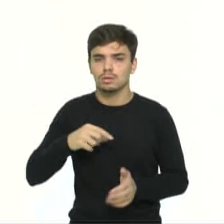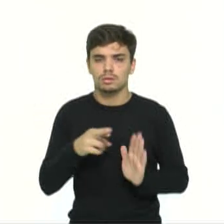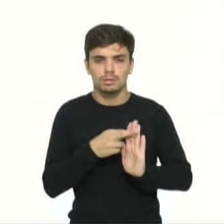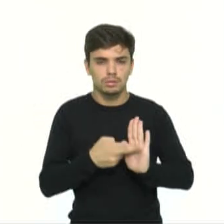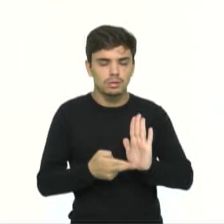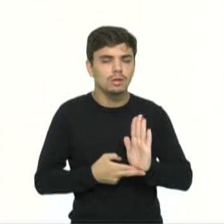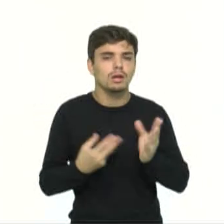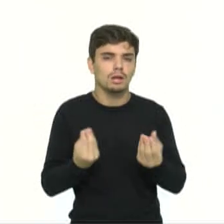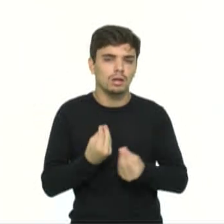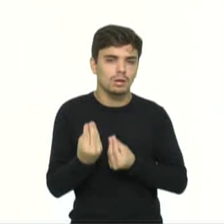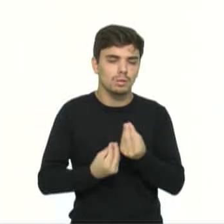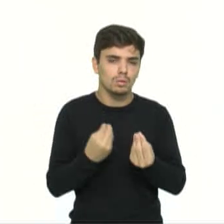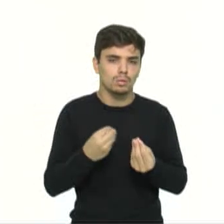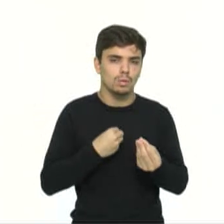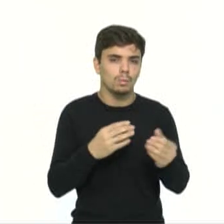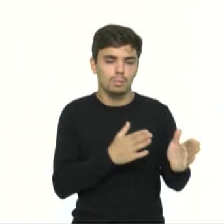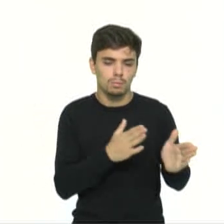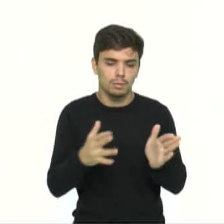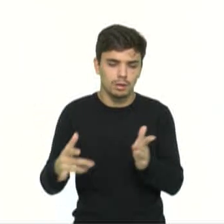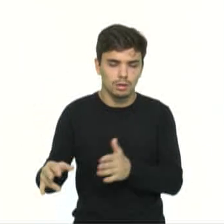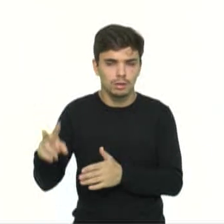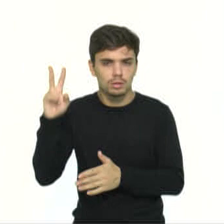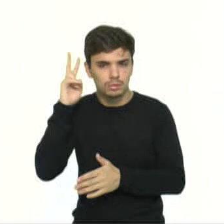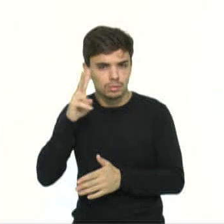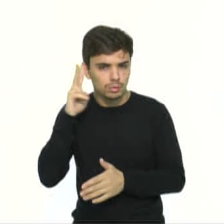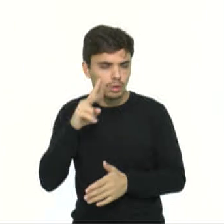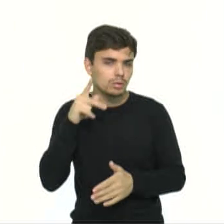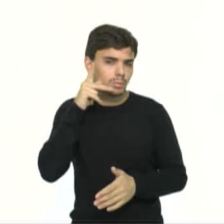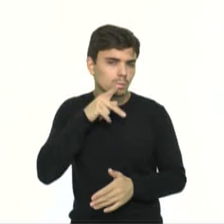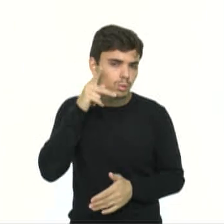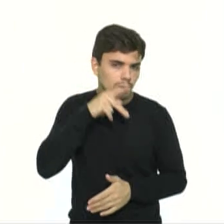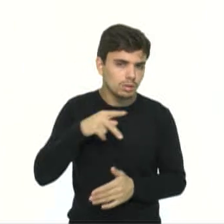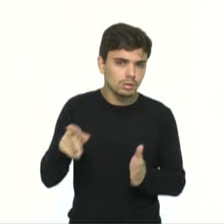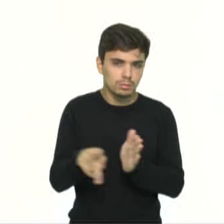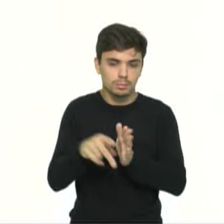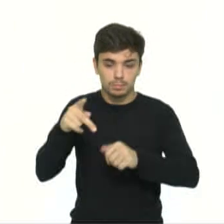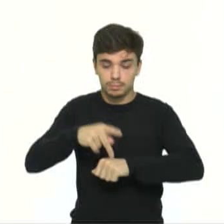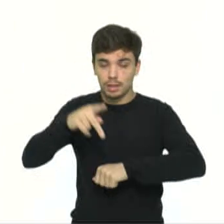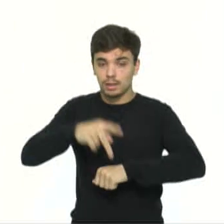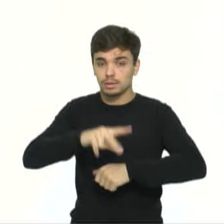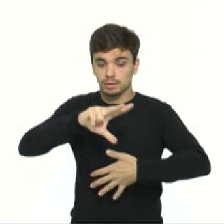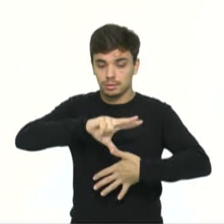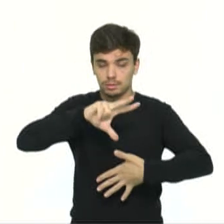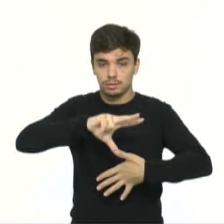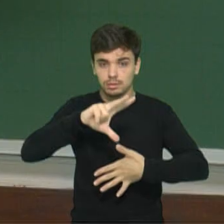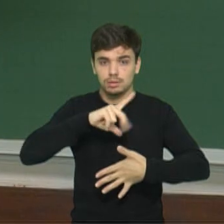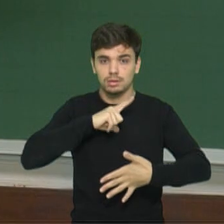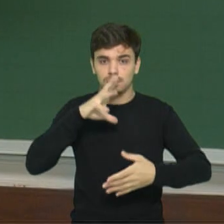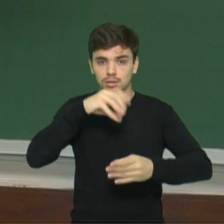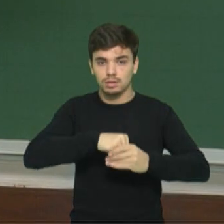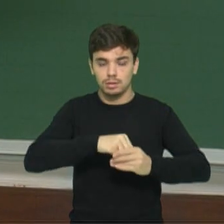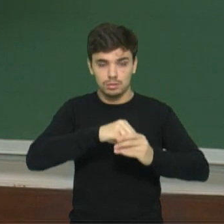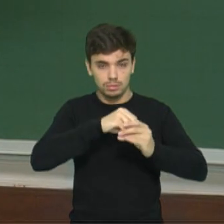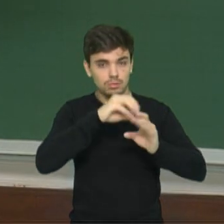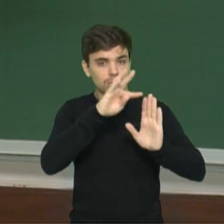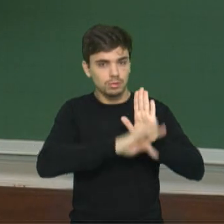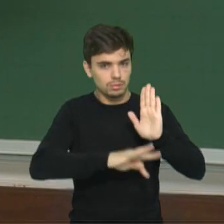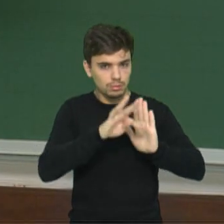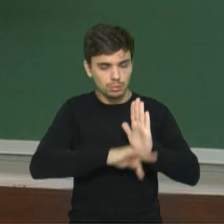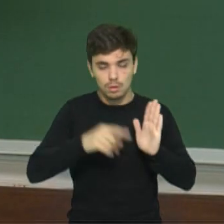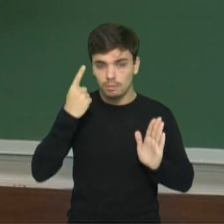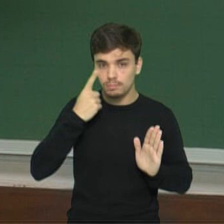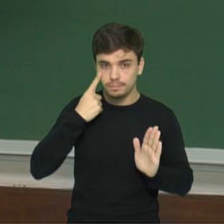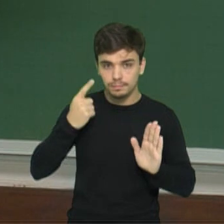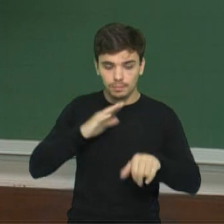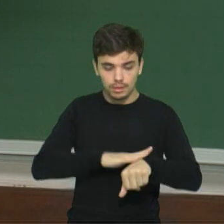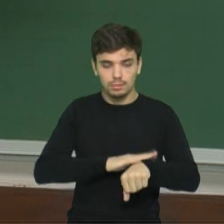que marcaram a trajetória política e institucional dos países latino-americanos indicados no texto. Vou deixar um tempo na tela e a